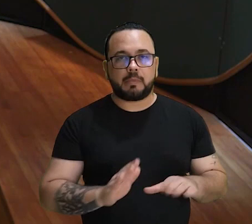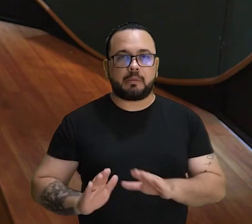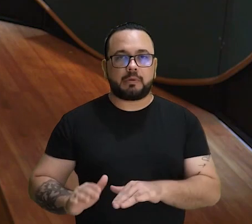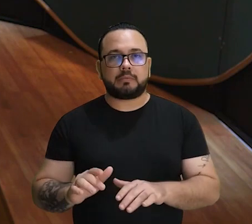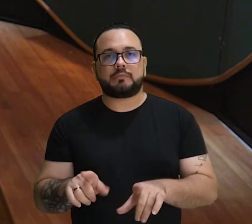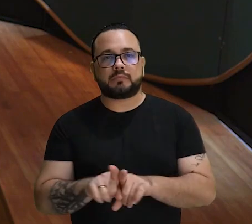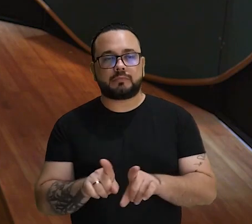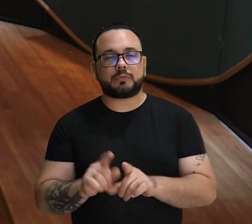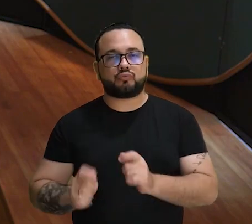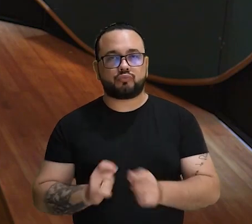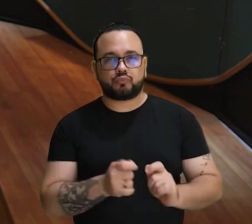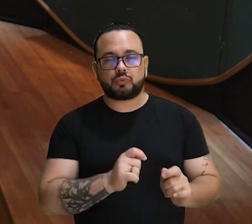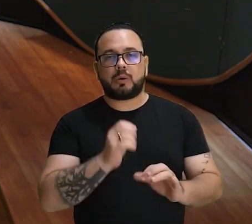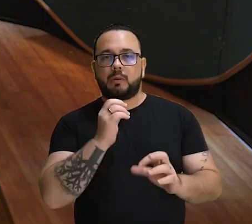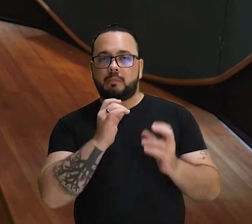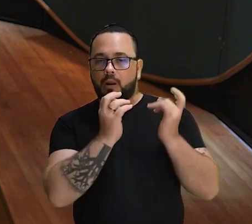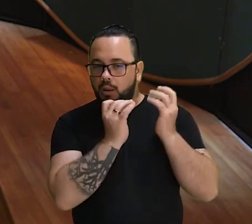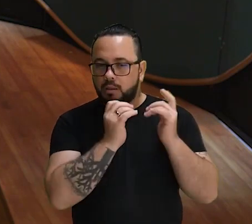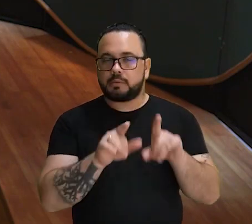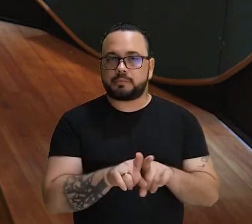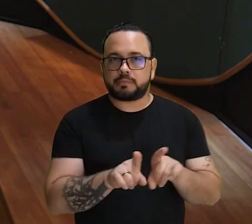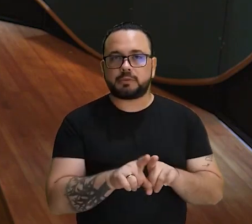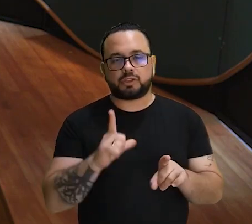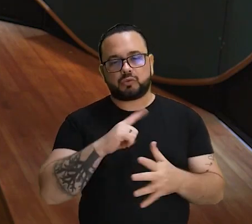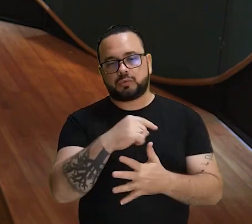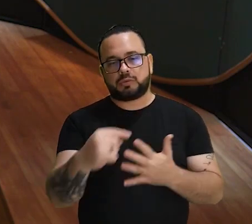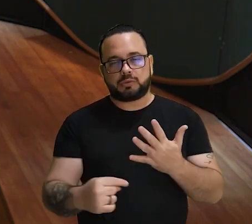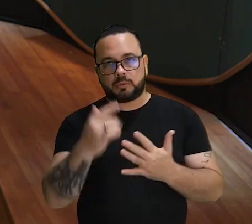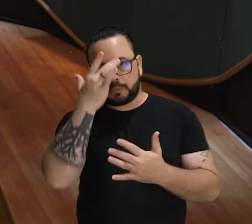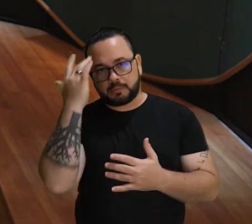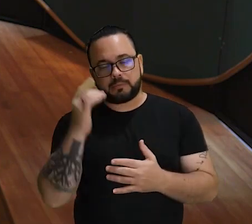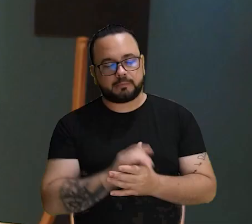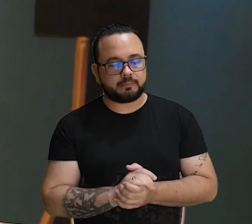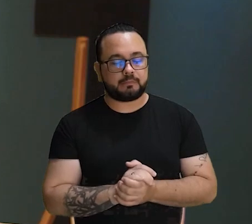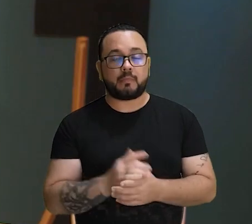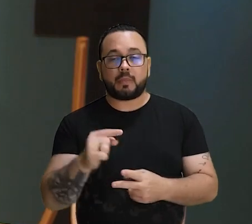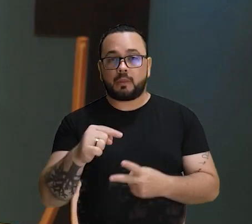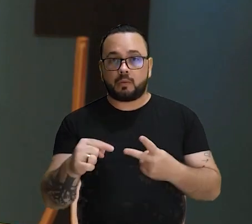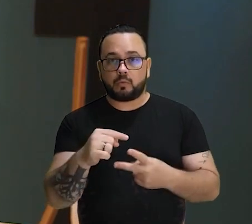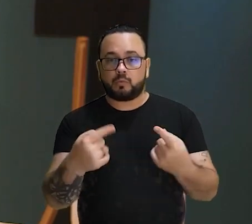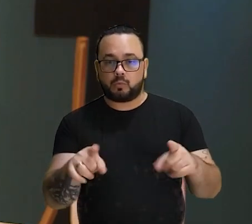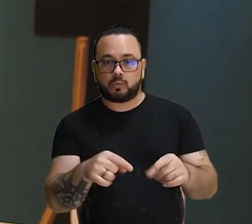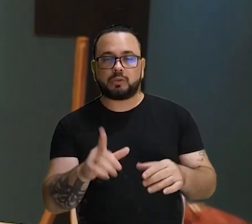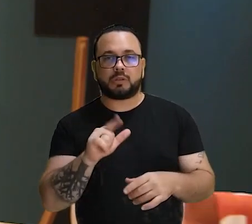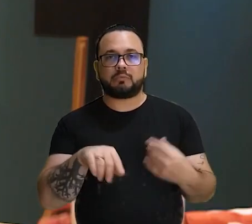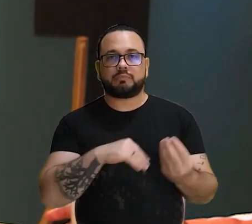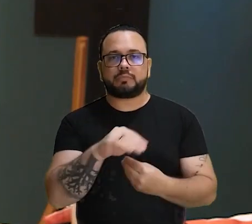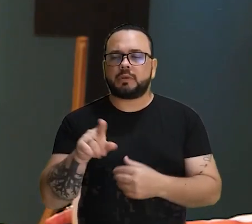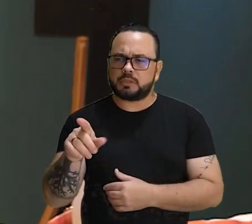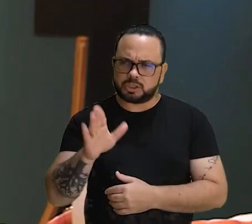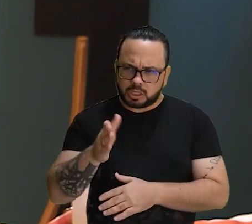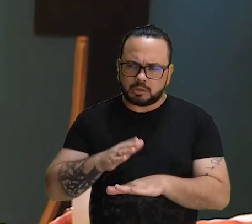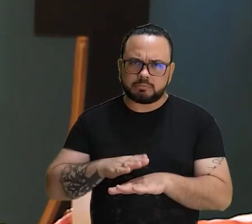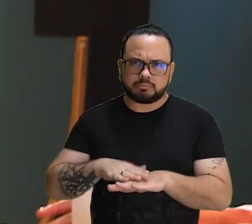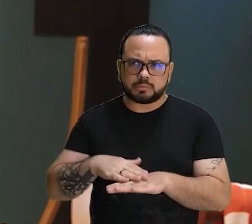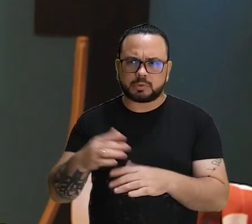guitarra baiana, bateria, tuba e sanfona, já era um quintetozinho. Então, esse disco amalgama, assim, as duas formações. Ah,